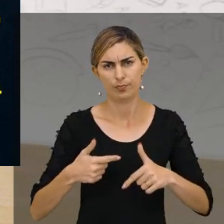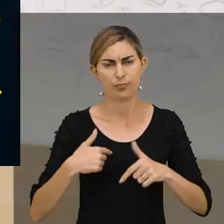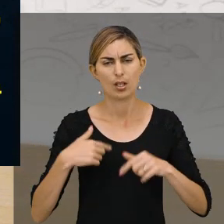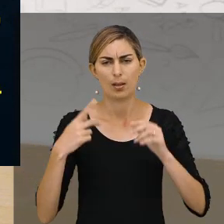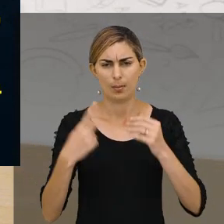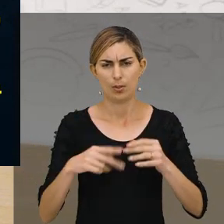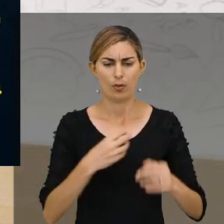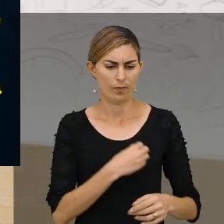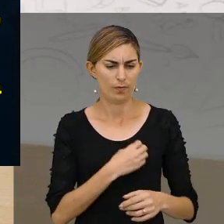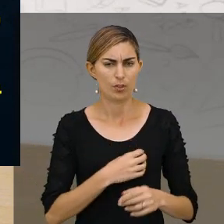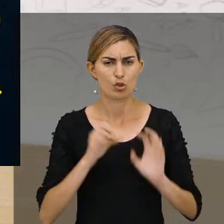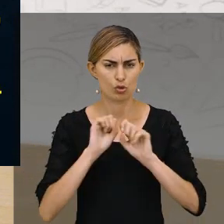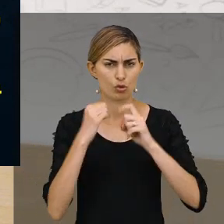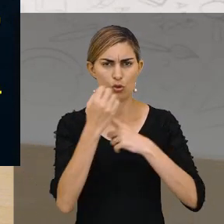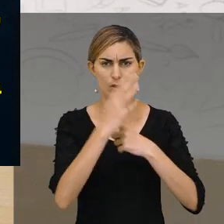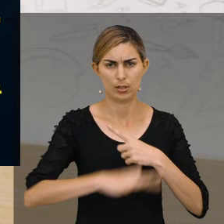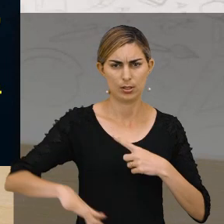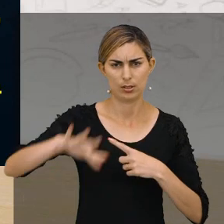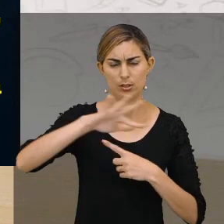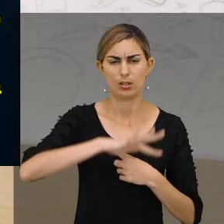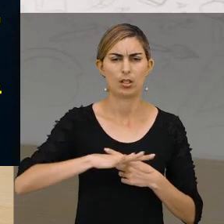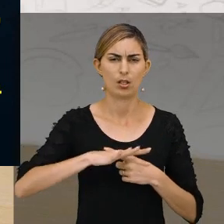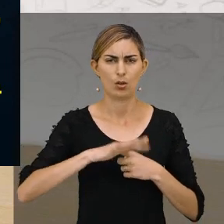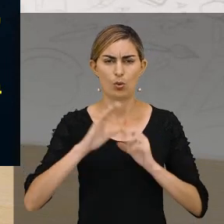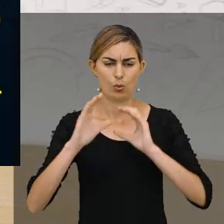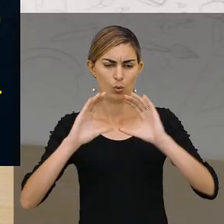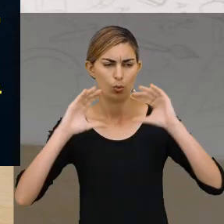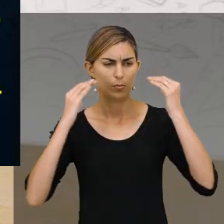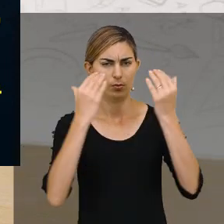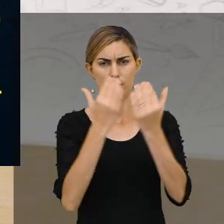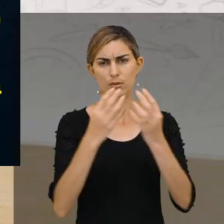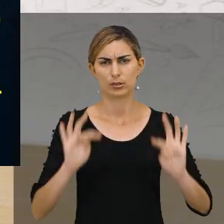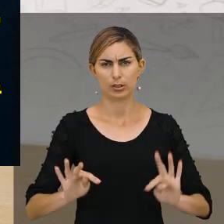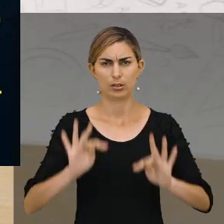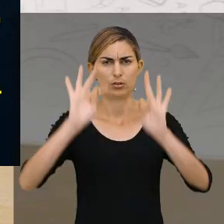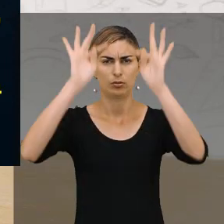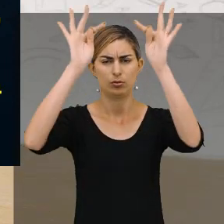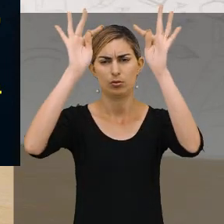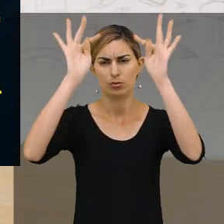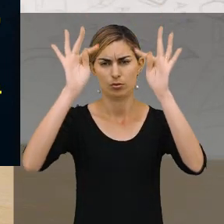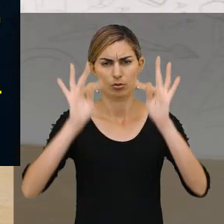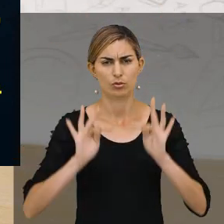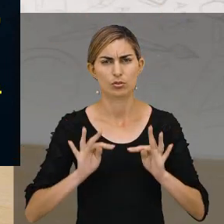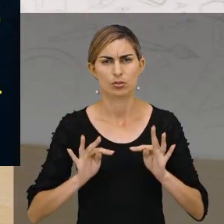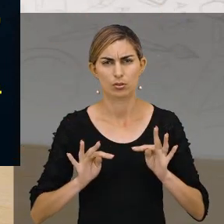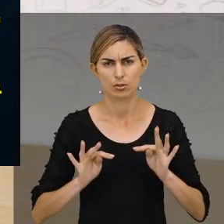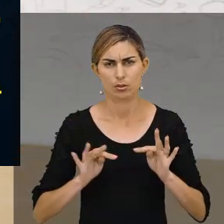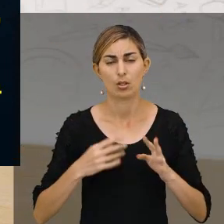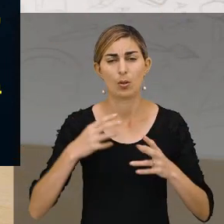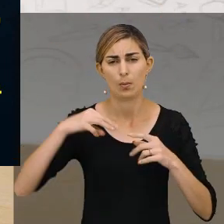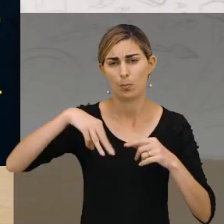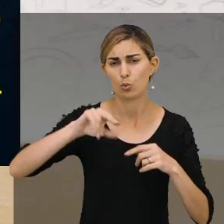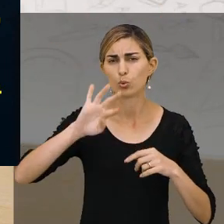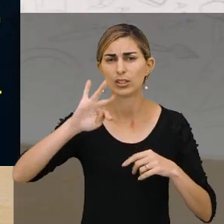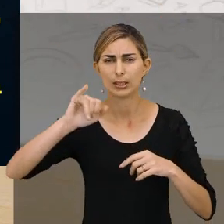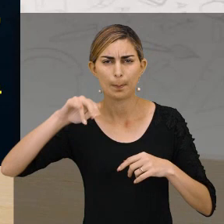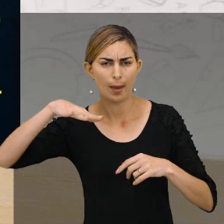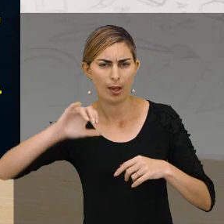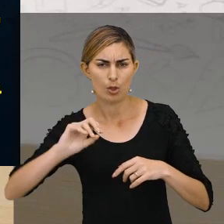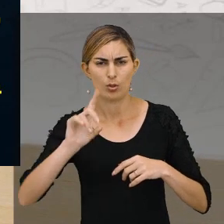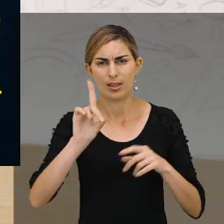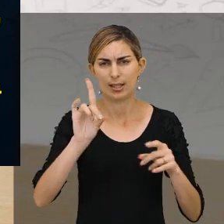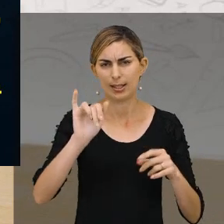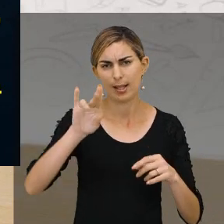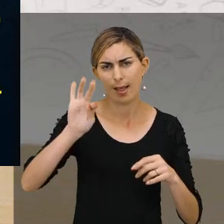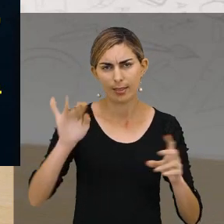tá? Para a convivência social, comunicacional e tecnológica. É aí onde o multimeios